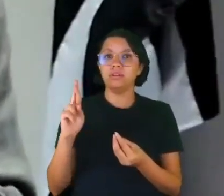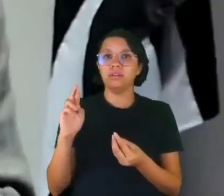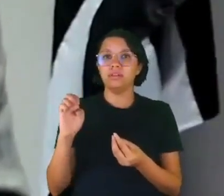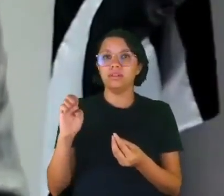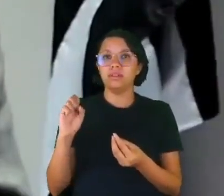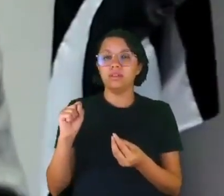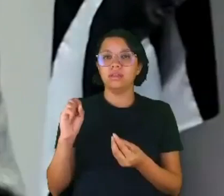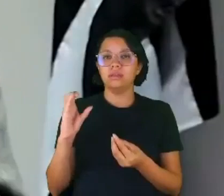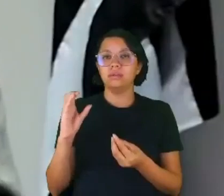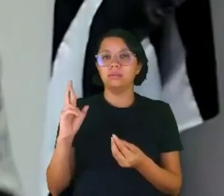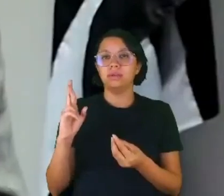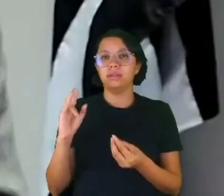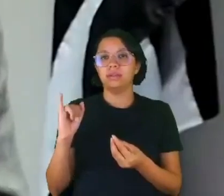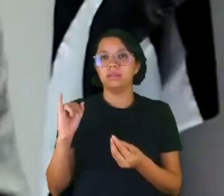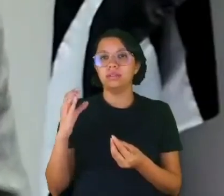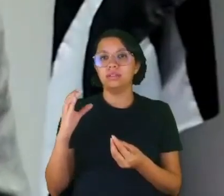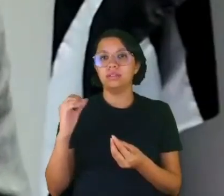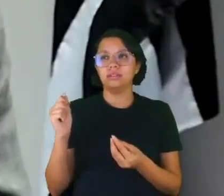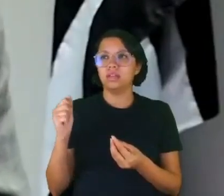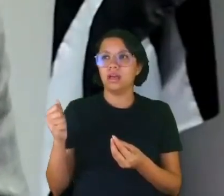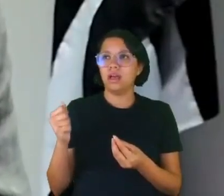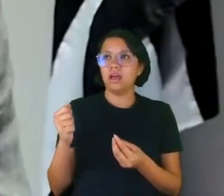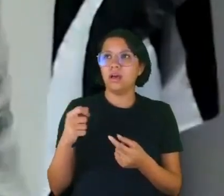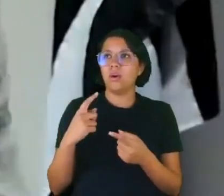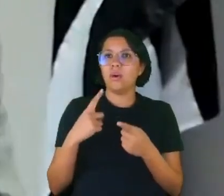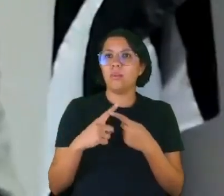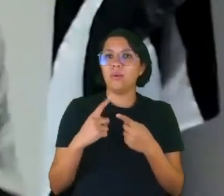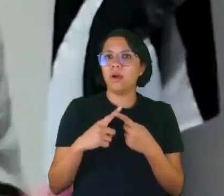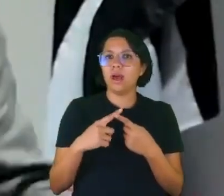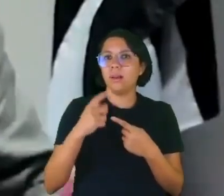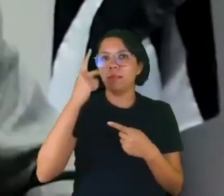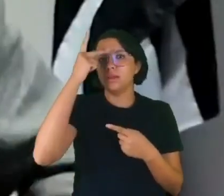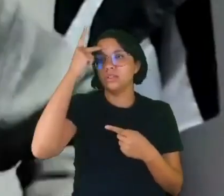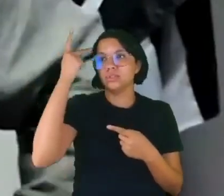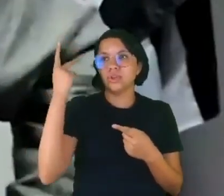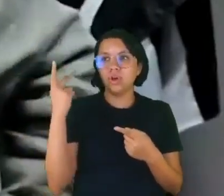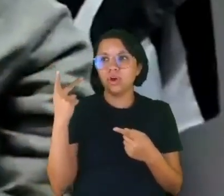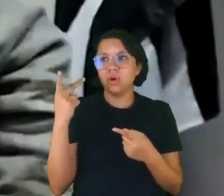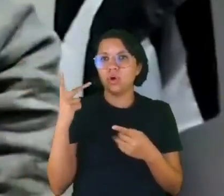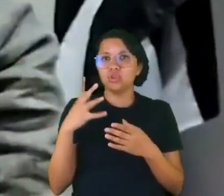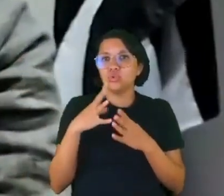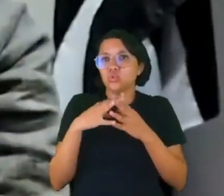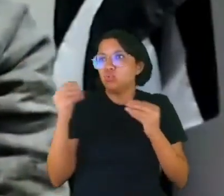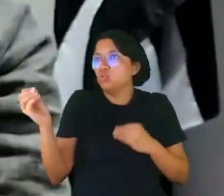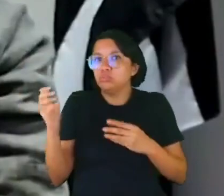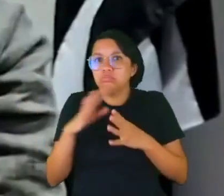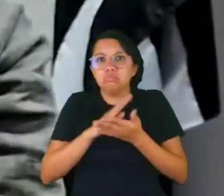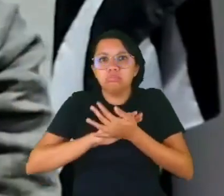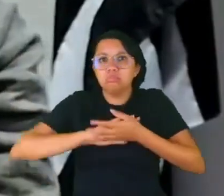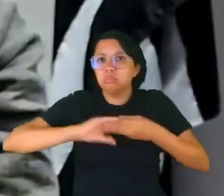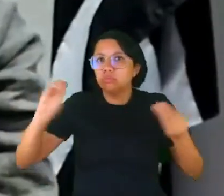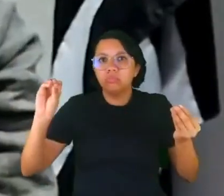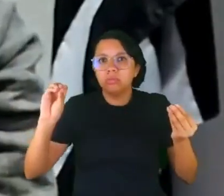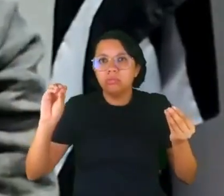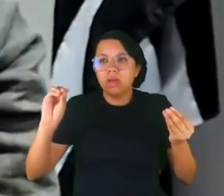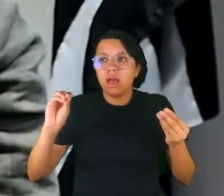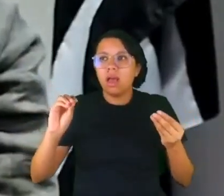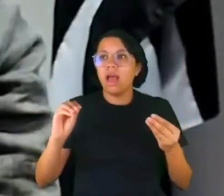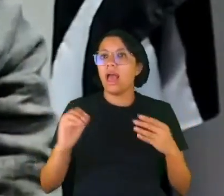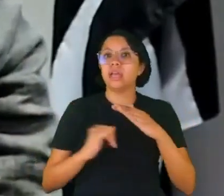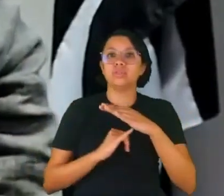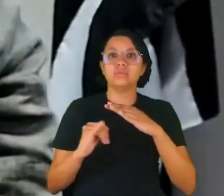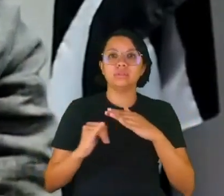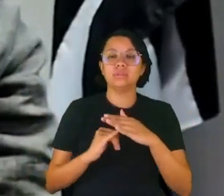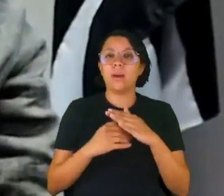de forma alguma isso, porque quem deu causa foi o próprio pagante que não sumia. Nem sequer a instituição pública